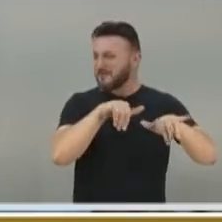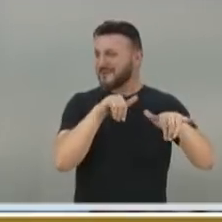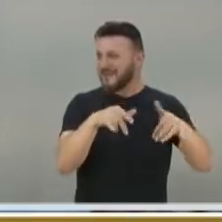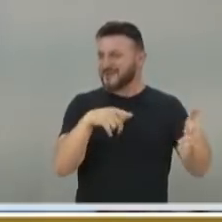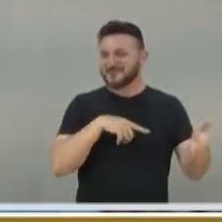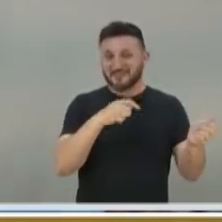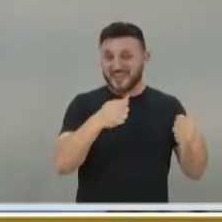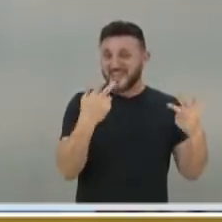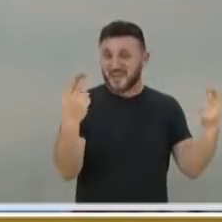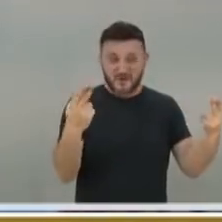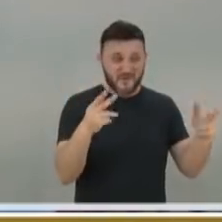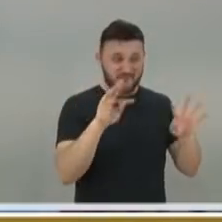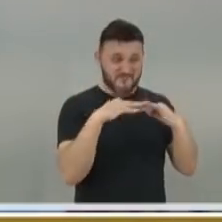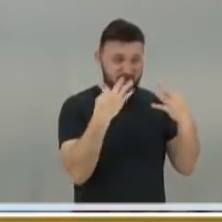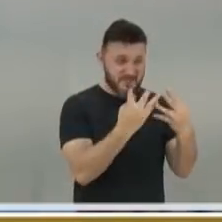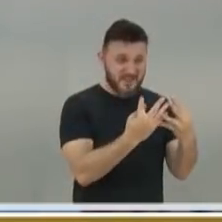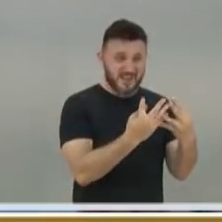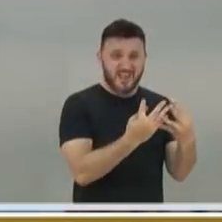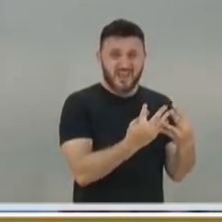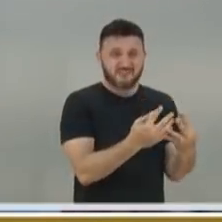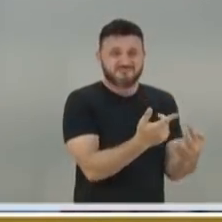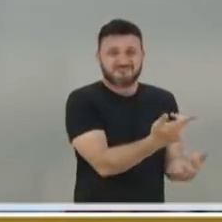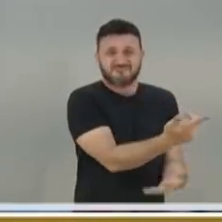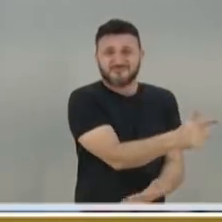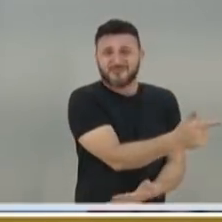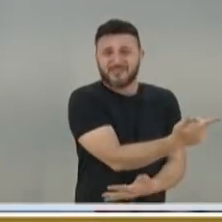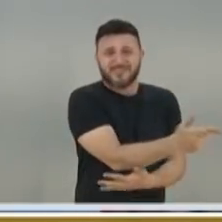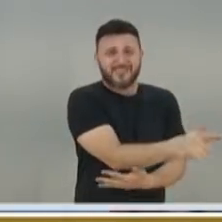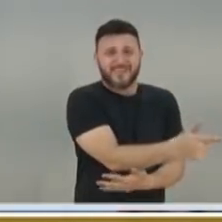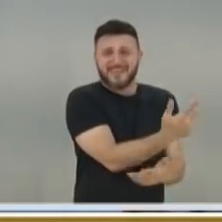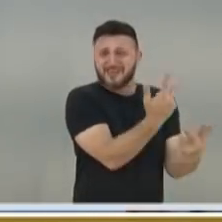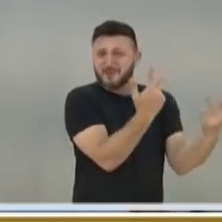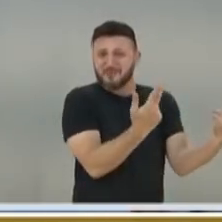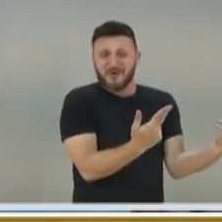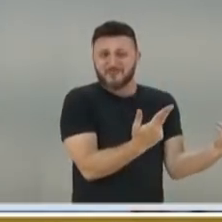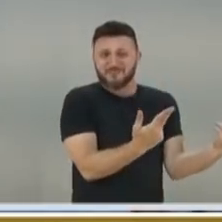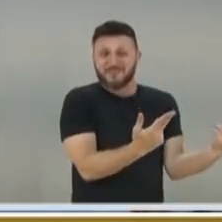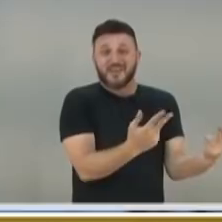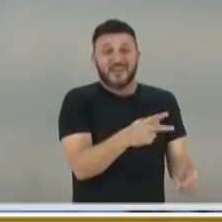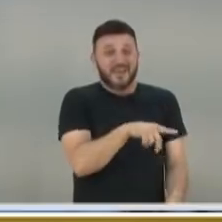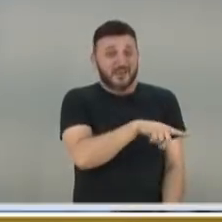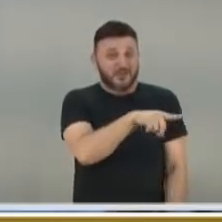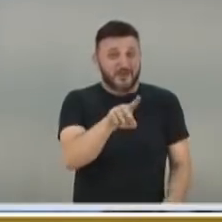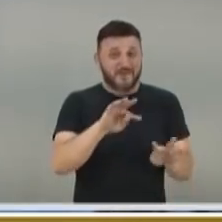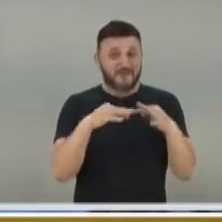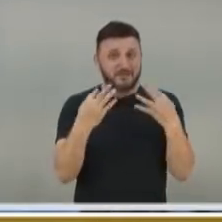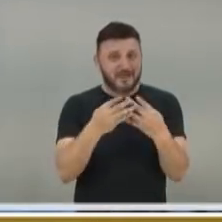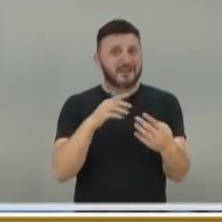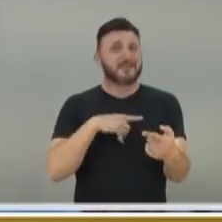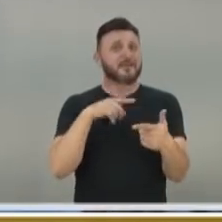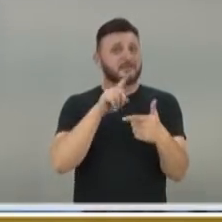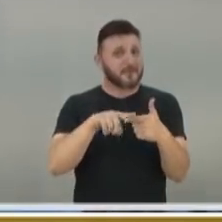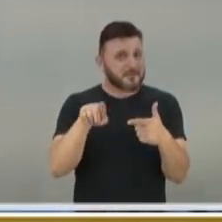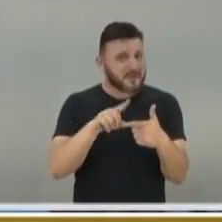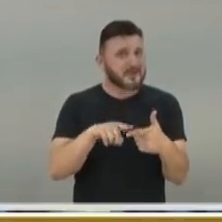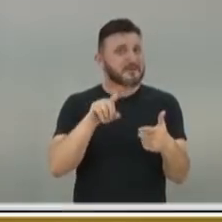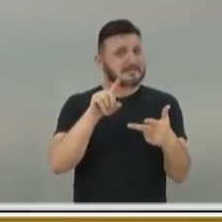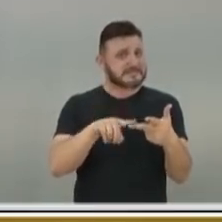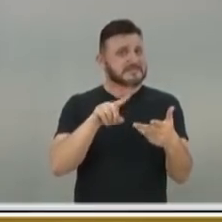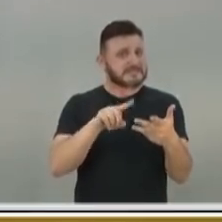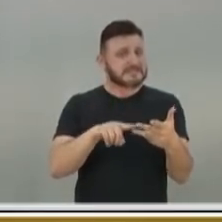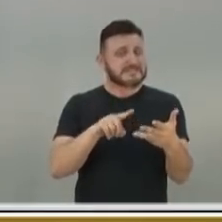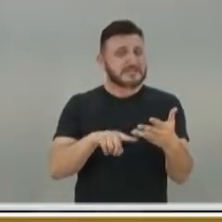Jesus. Esse é o recado principal. Não tenha vergonha, conte o quanto Jesus é maravilhoso na sua vida.